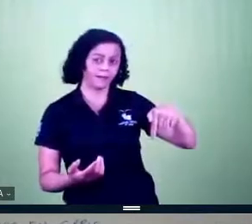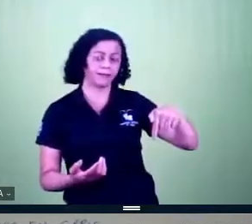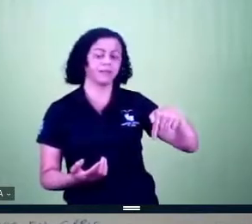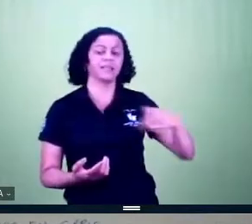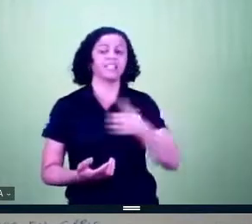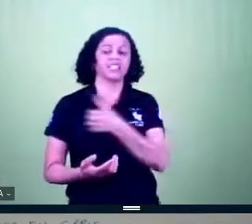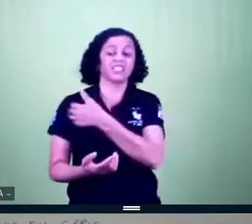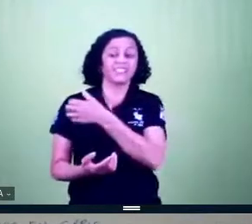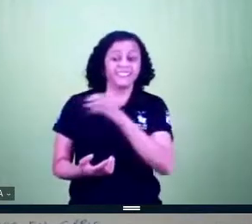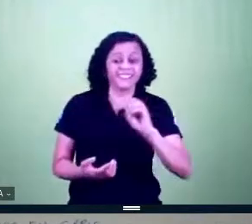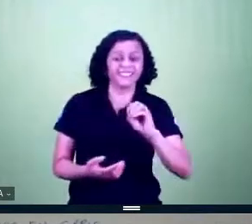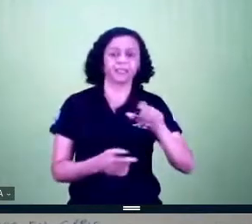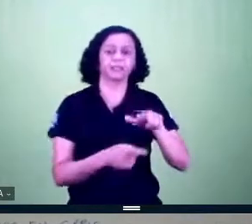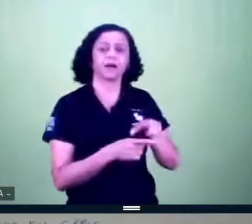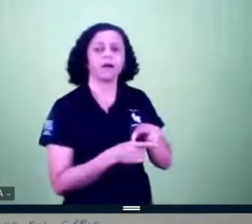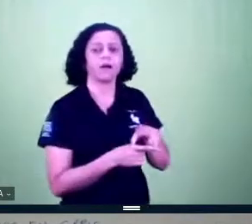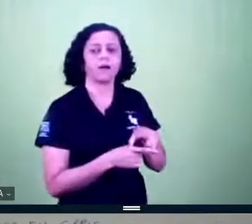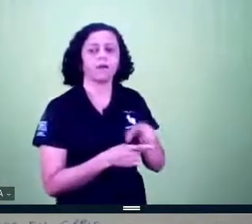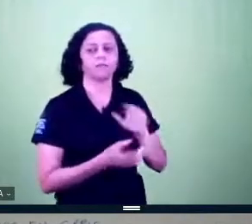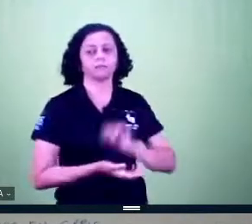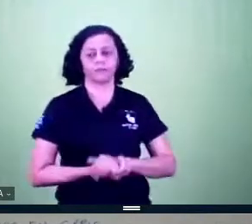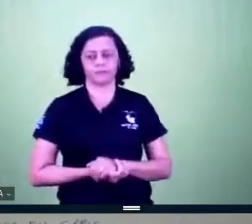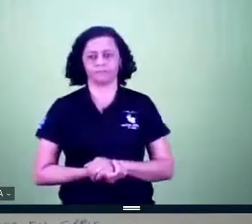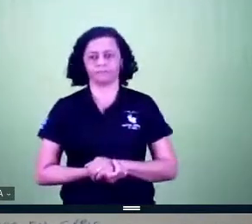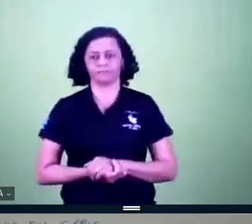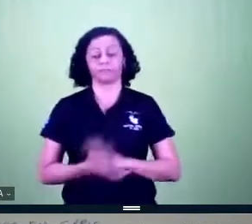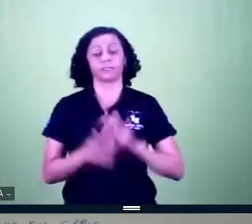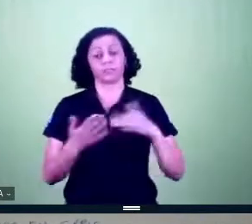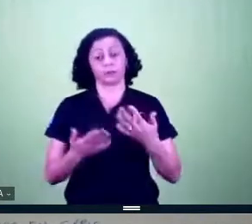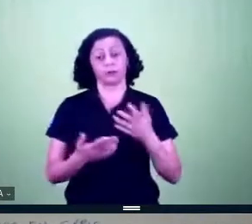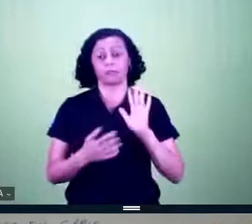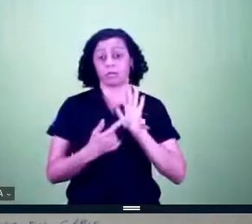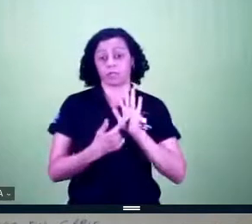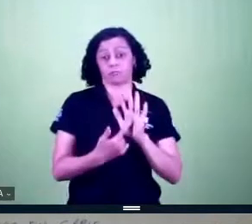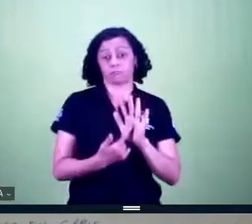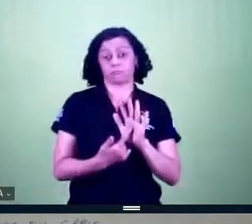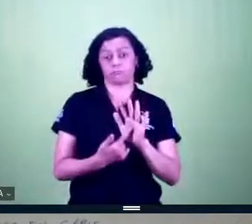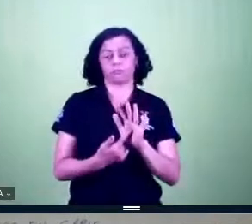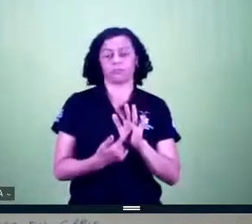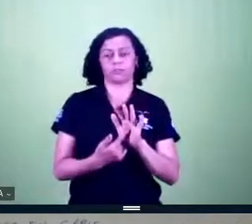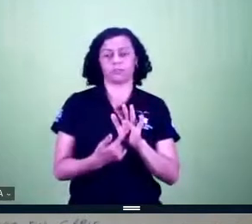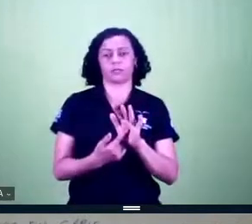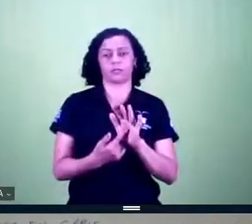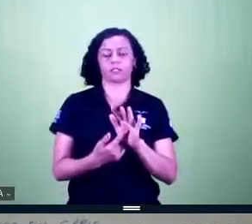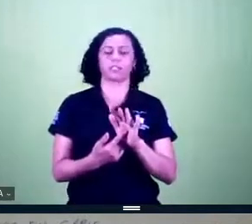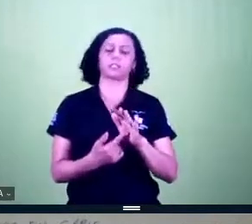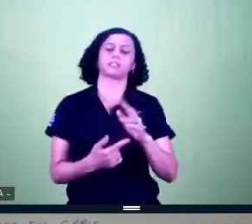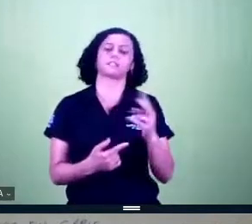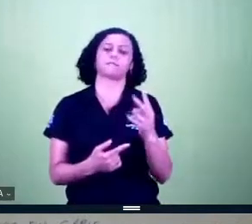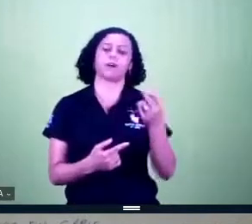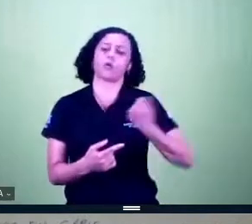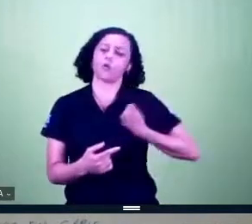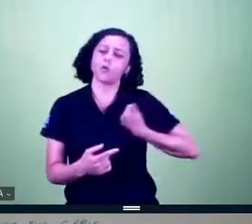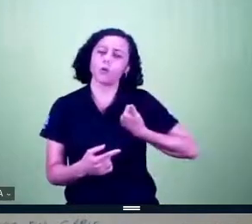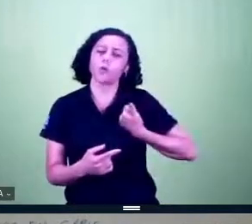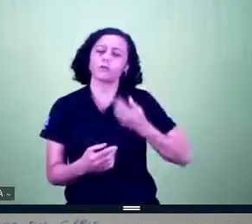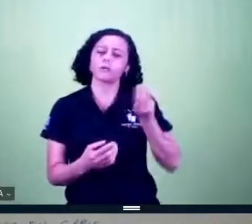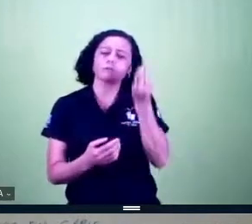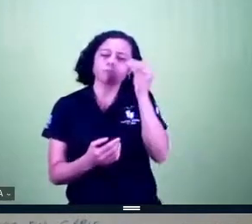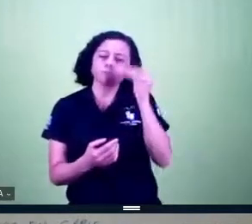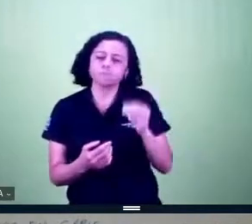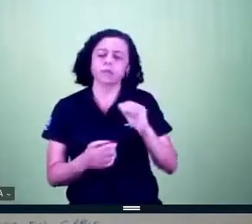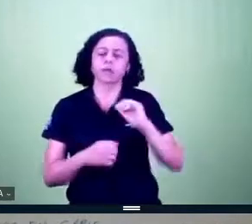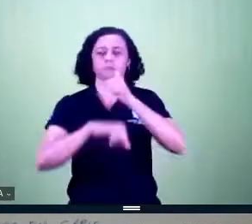100 ohms. Para esse caso específico, com esses valores que nós substituímos. Mole, não é? 100 ohms.